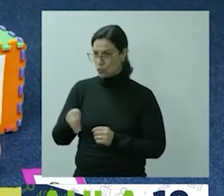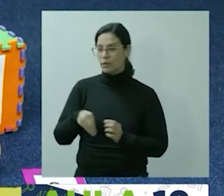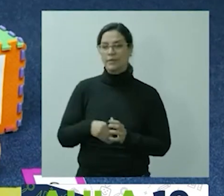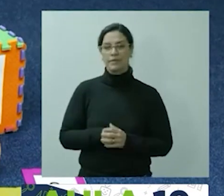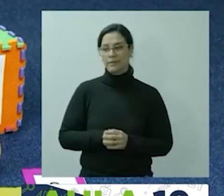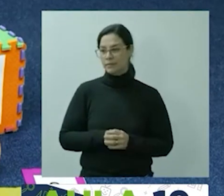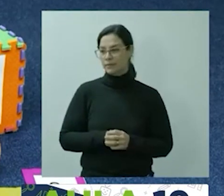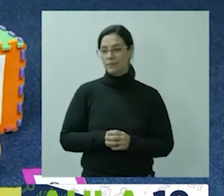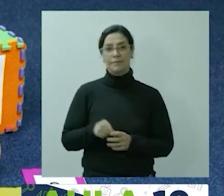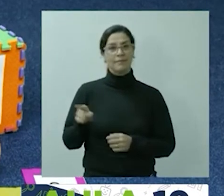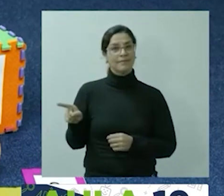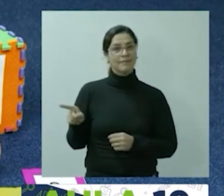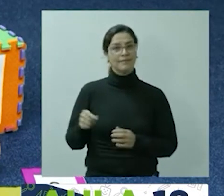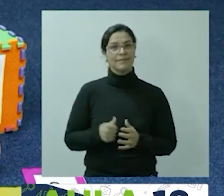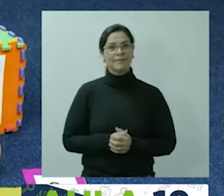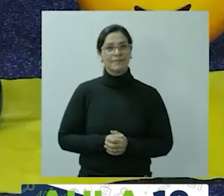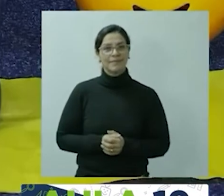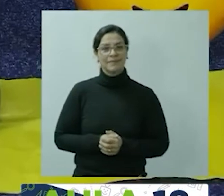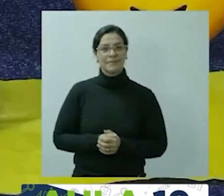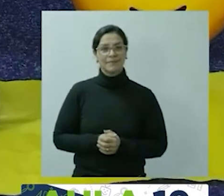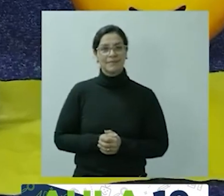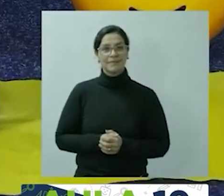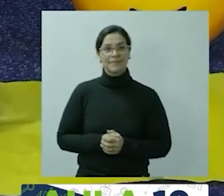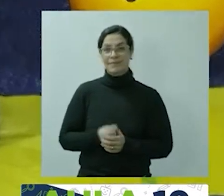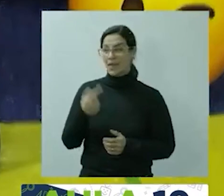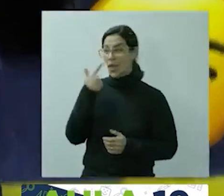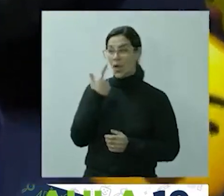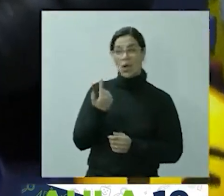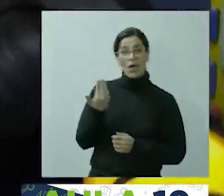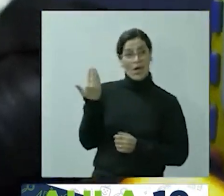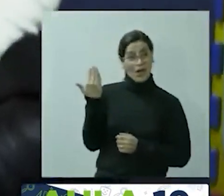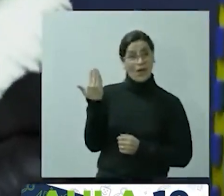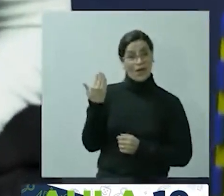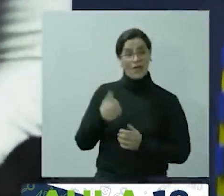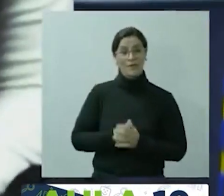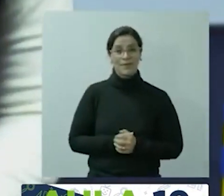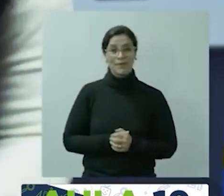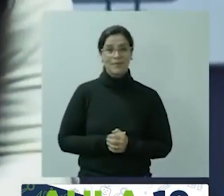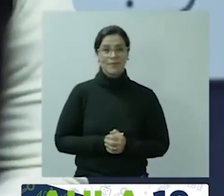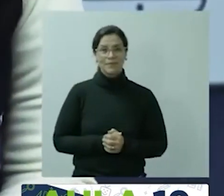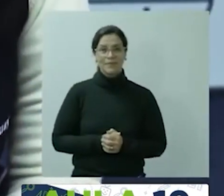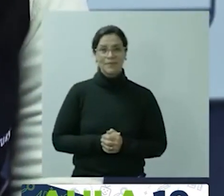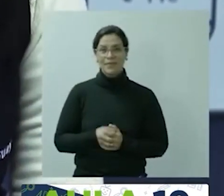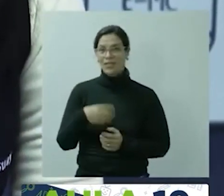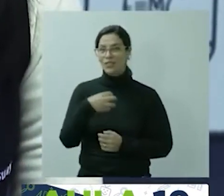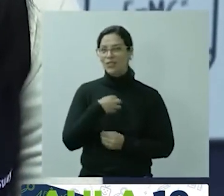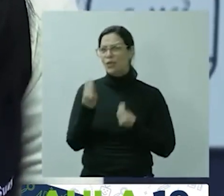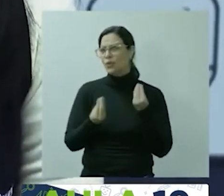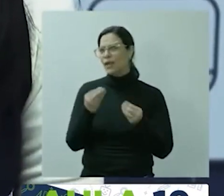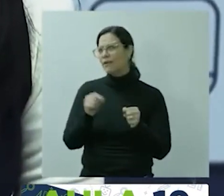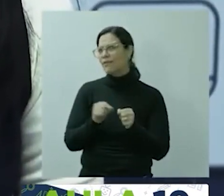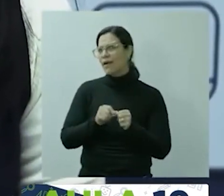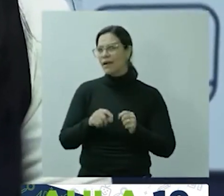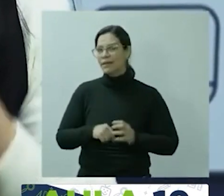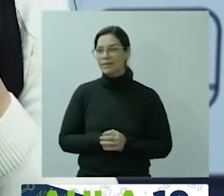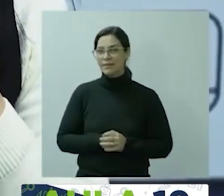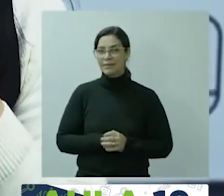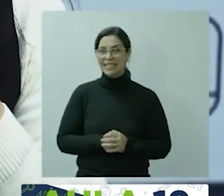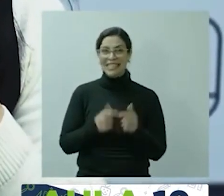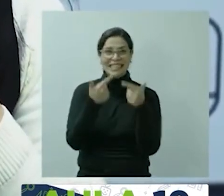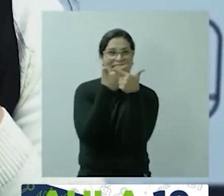Uma, duas. Chegamos nessa carinha aqui. Ela está fazendo o quê?